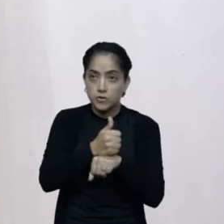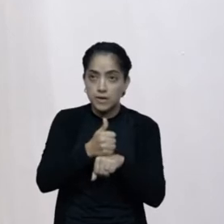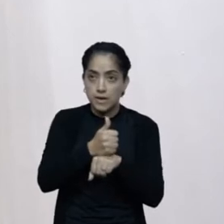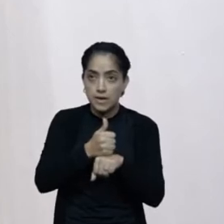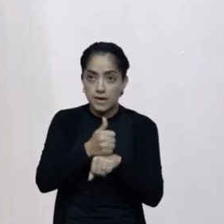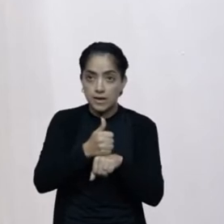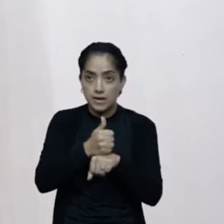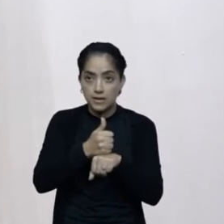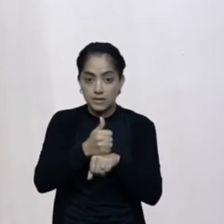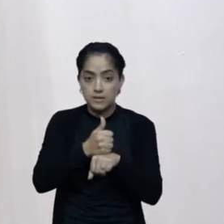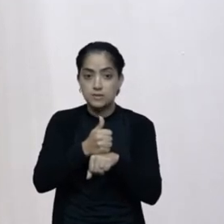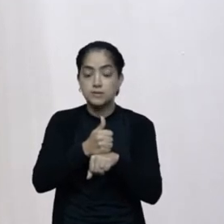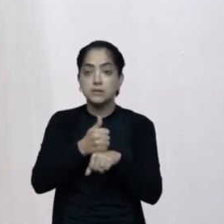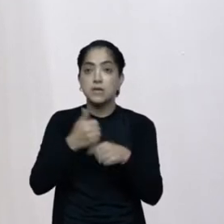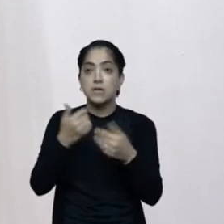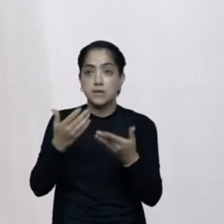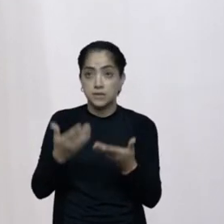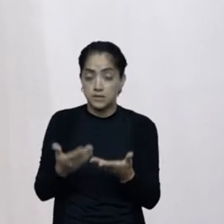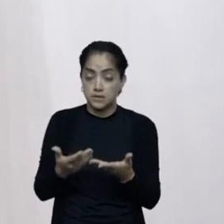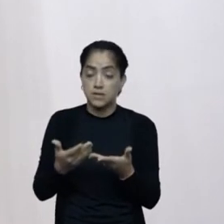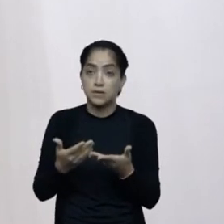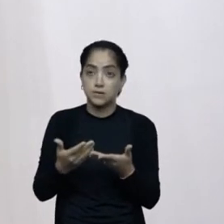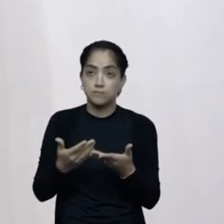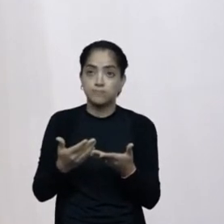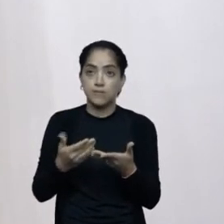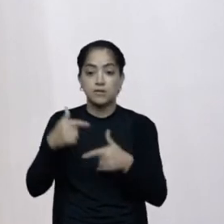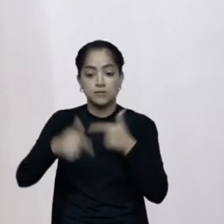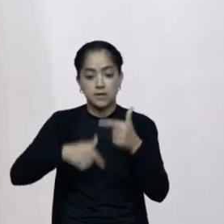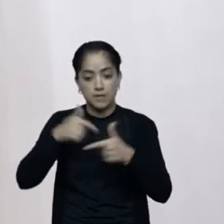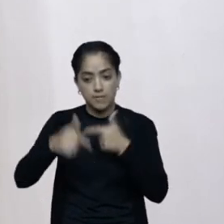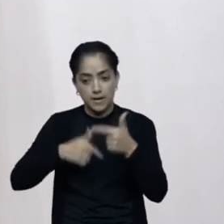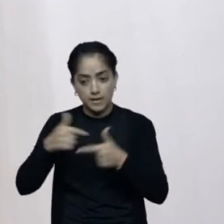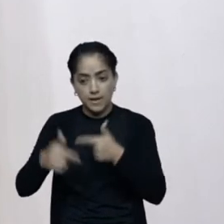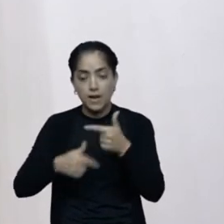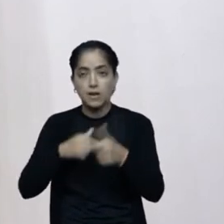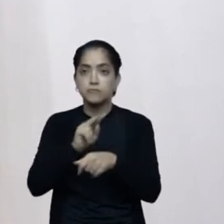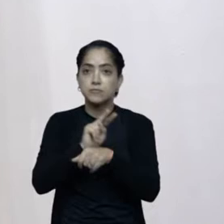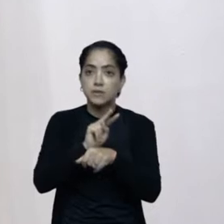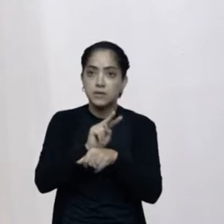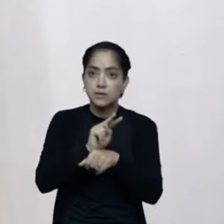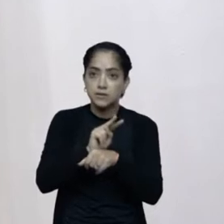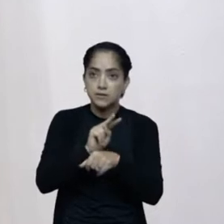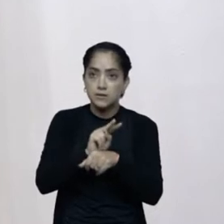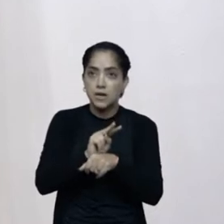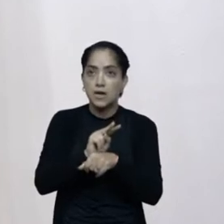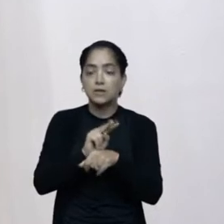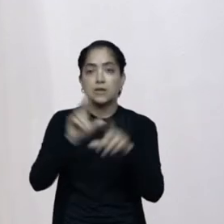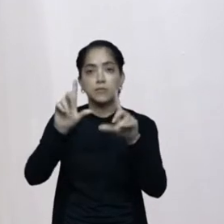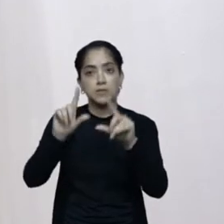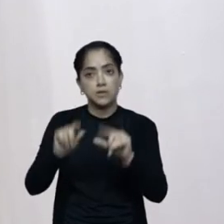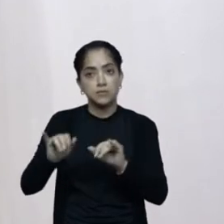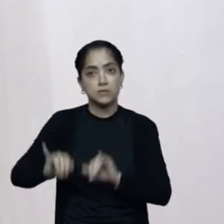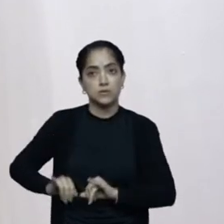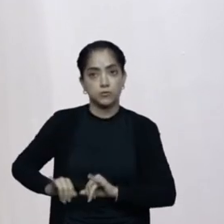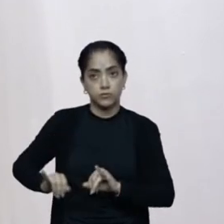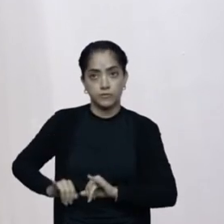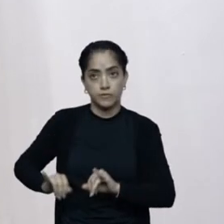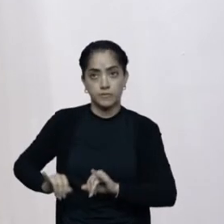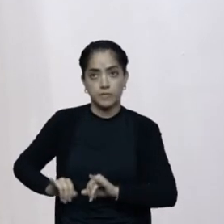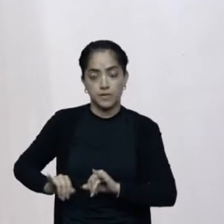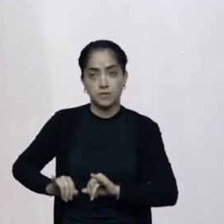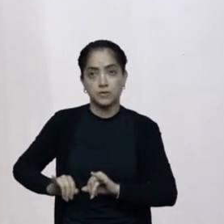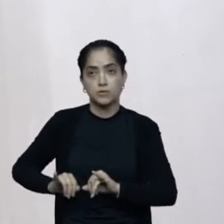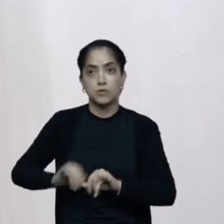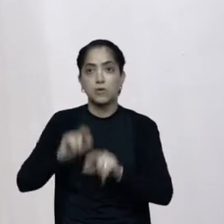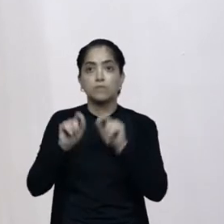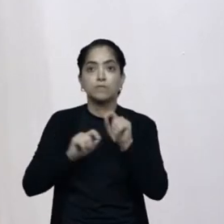tem atuado no sentido de tratar, minimizar o sofrimento destes pacientes. Trata-se de